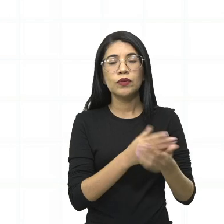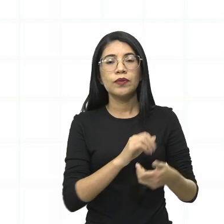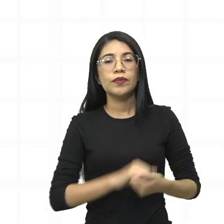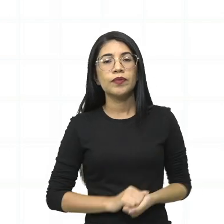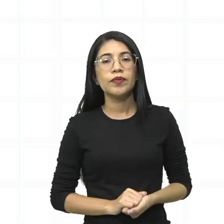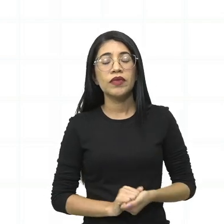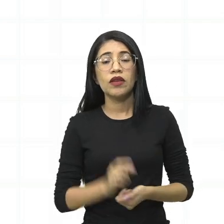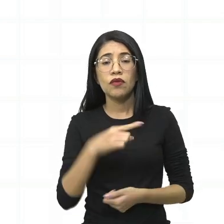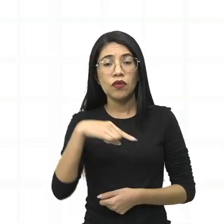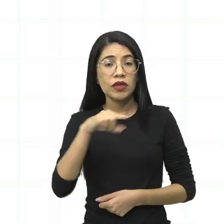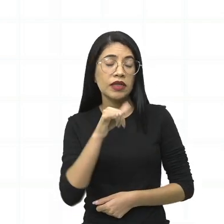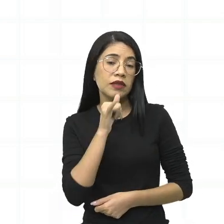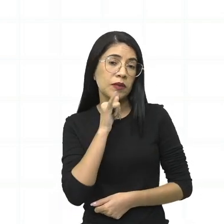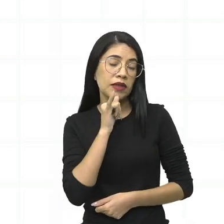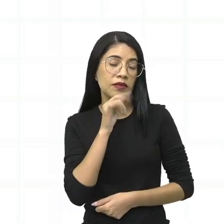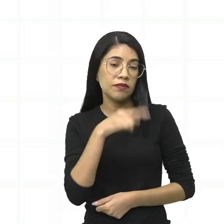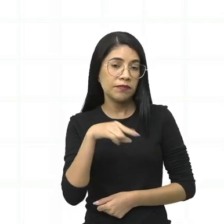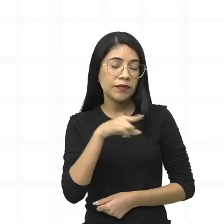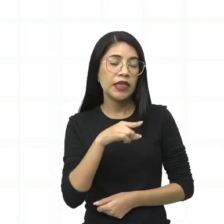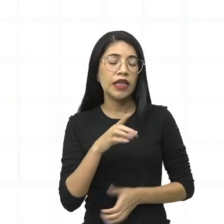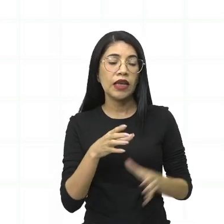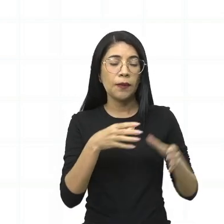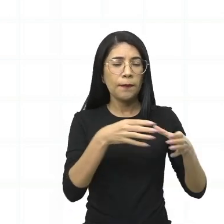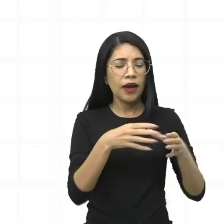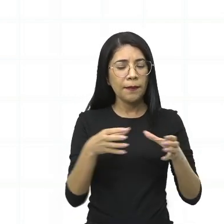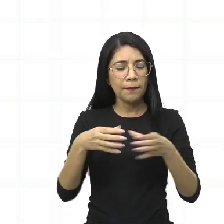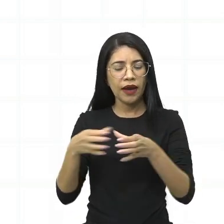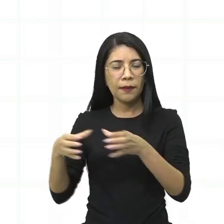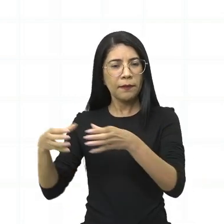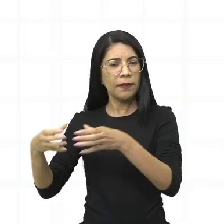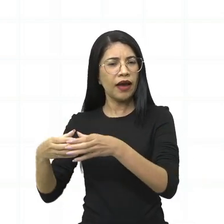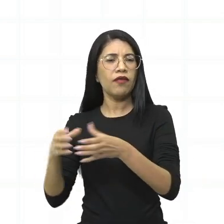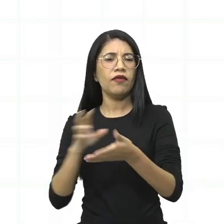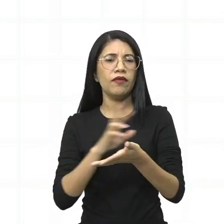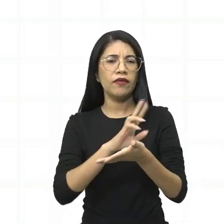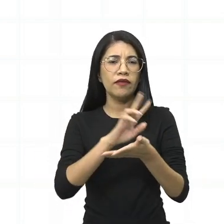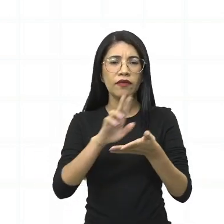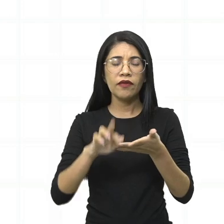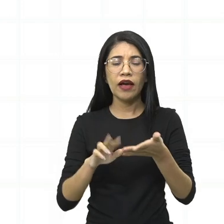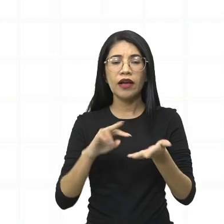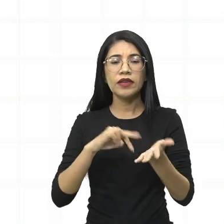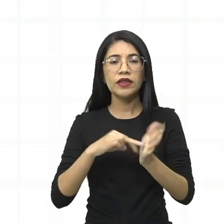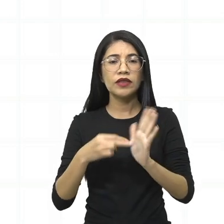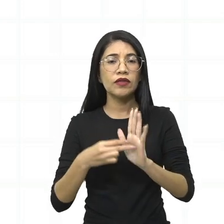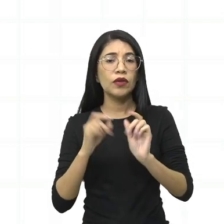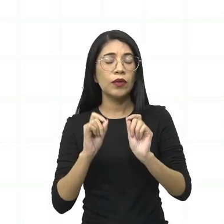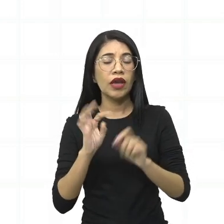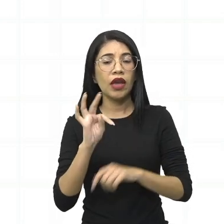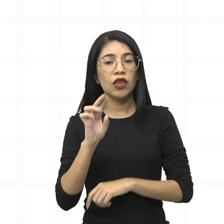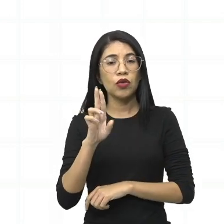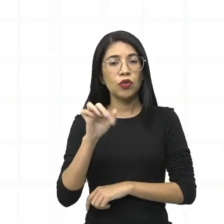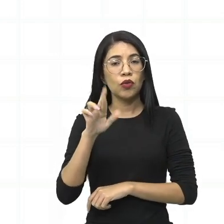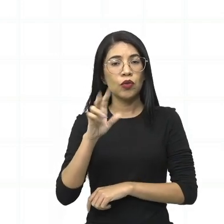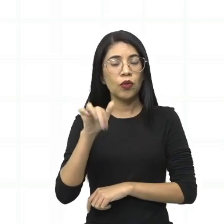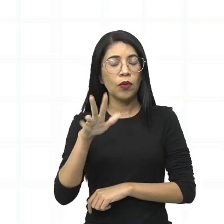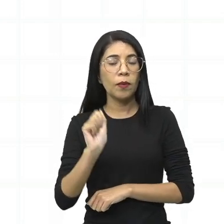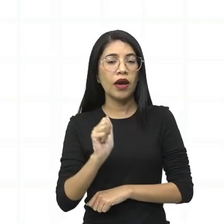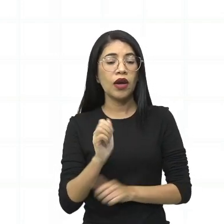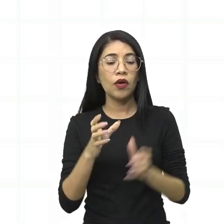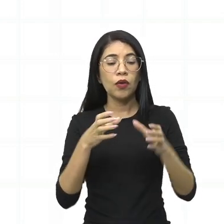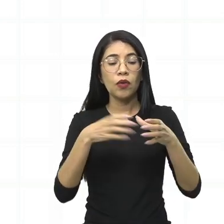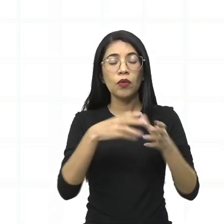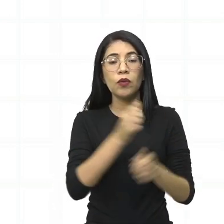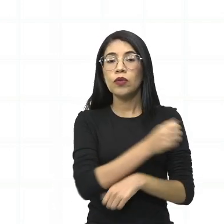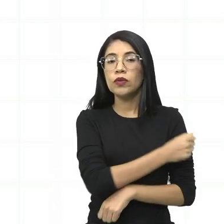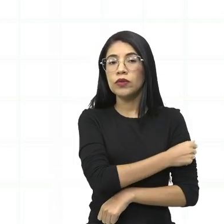vocês têm aí, todos vocês têm as turmas de vocês, né? O que é que nós temos nas turmas? Alunos.